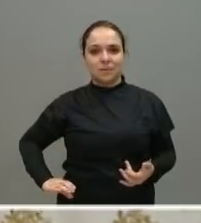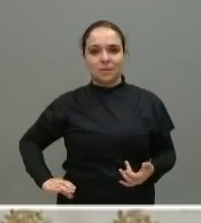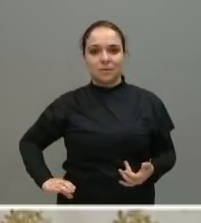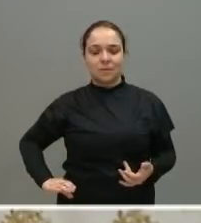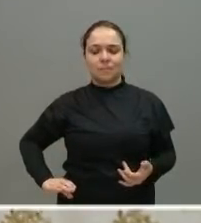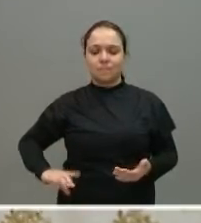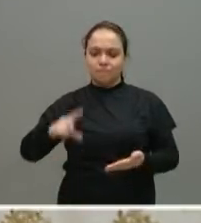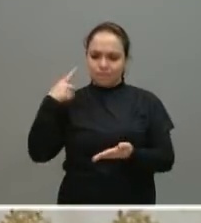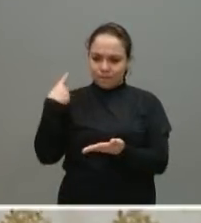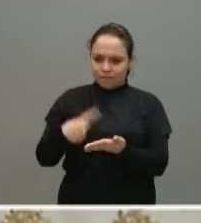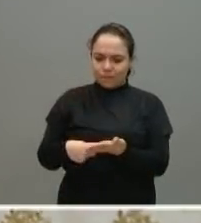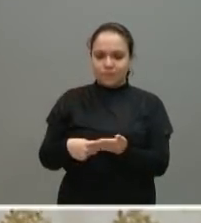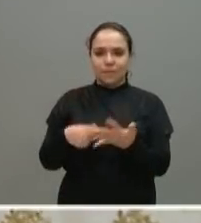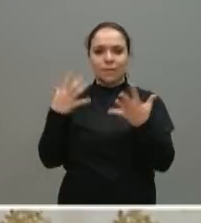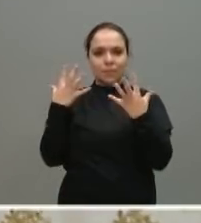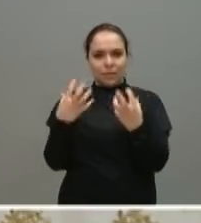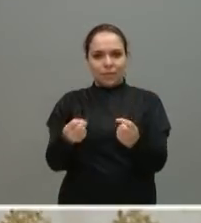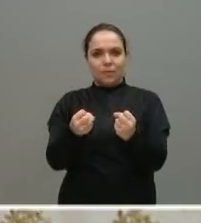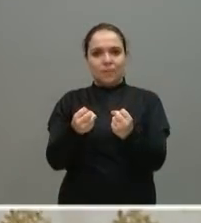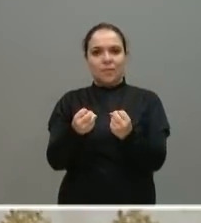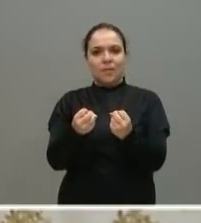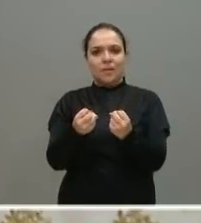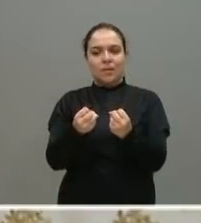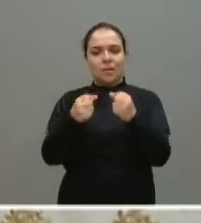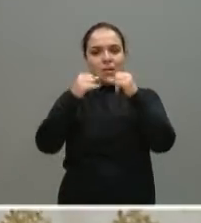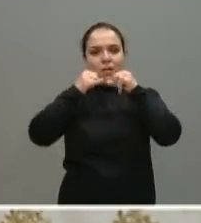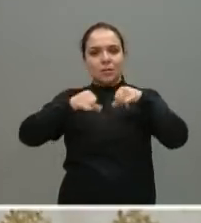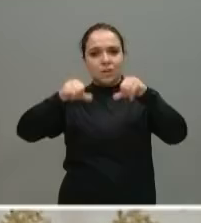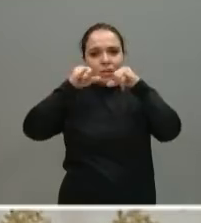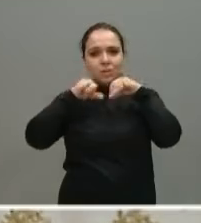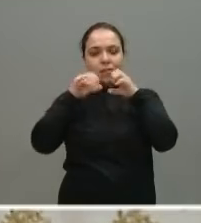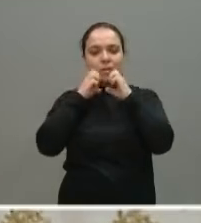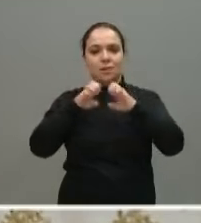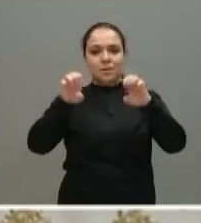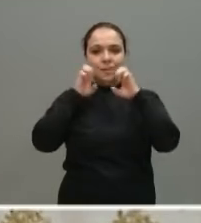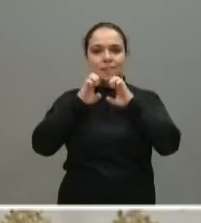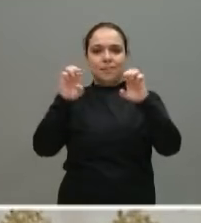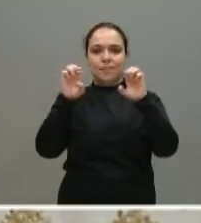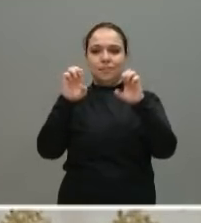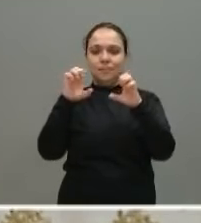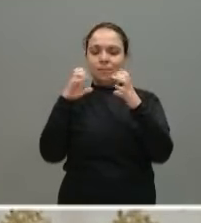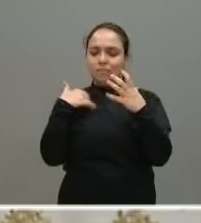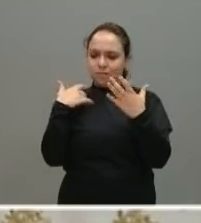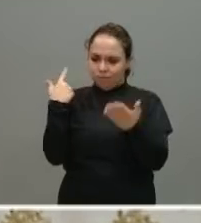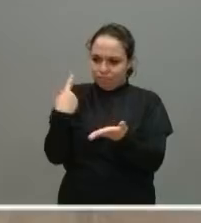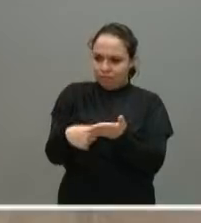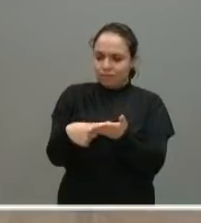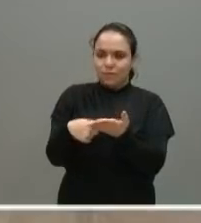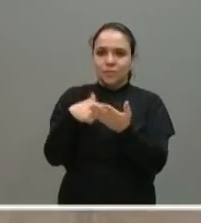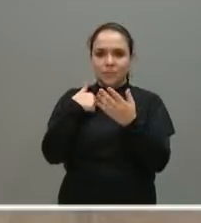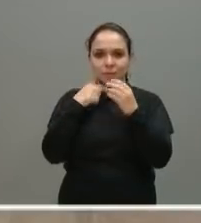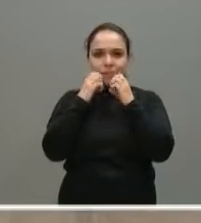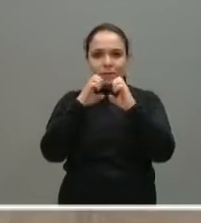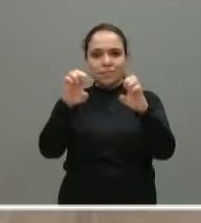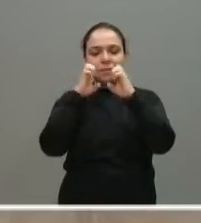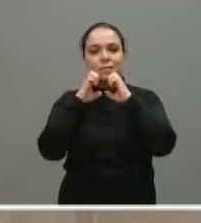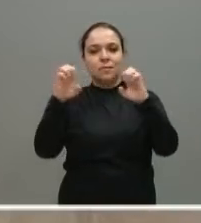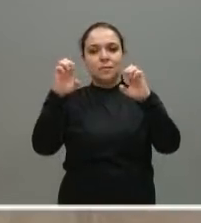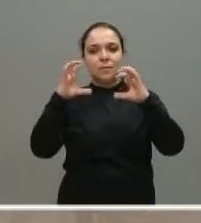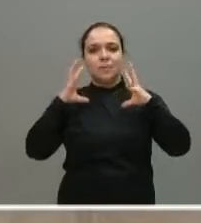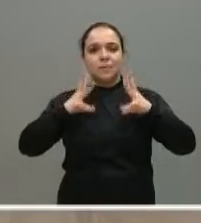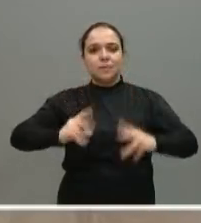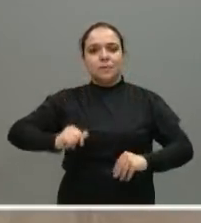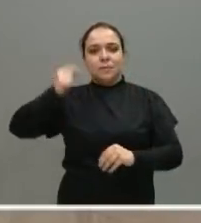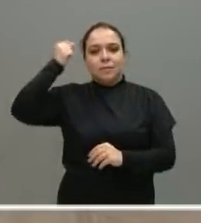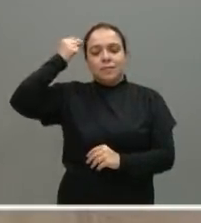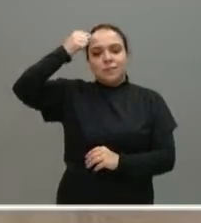conte comigo no anúncio do Evangelho, conte comigo na